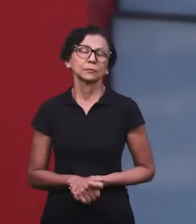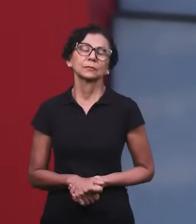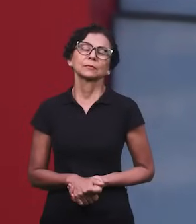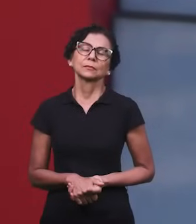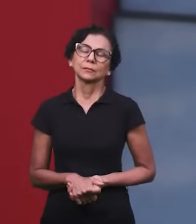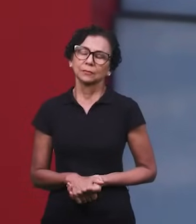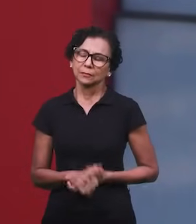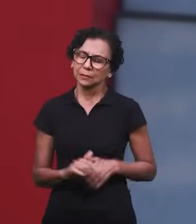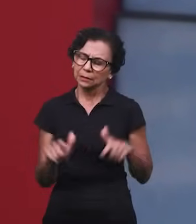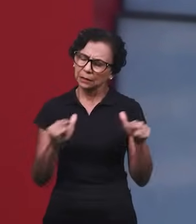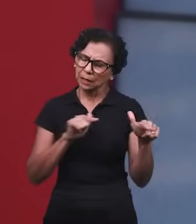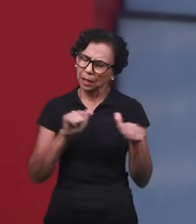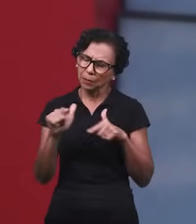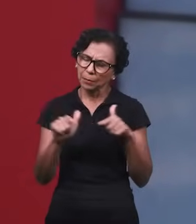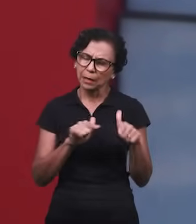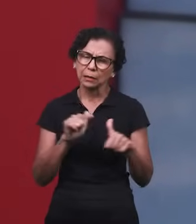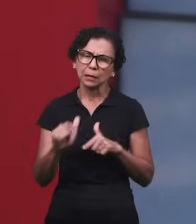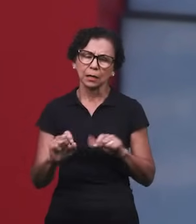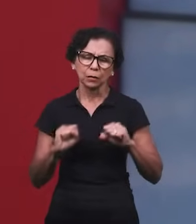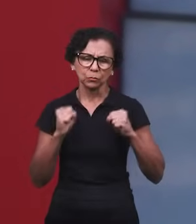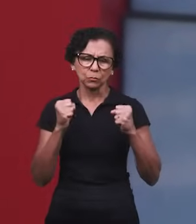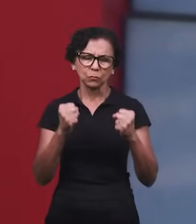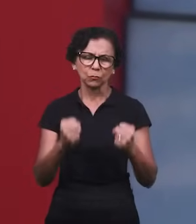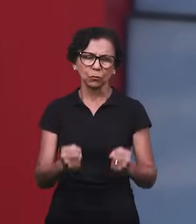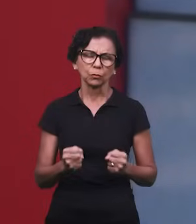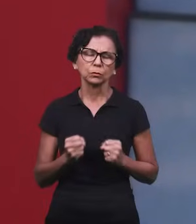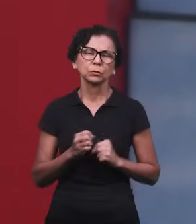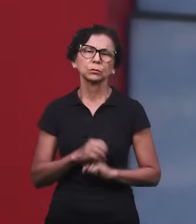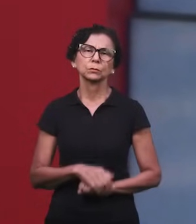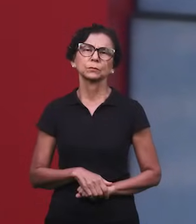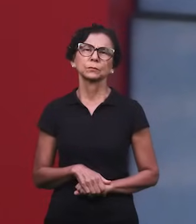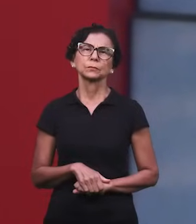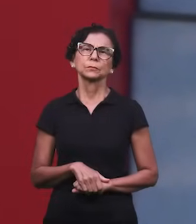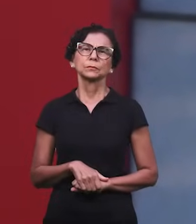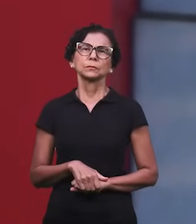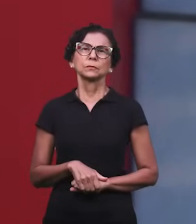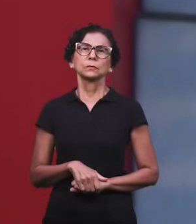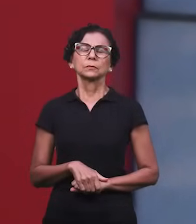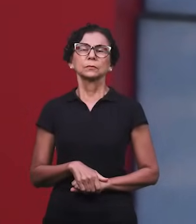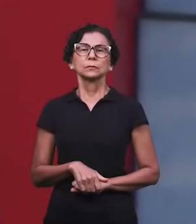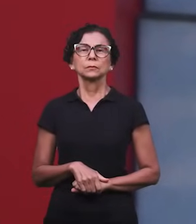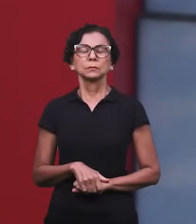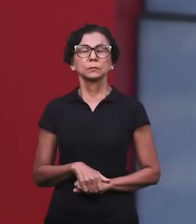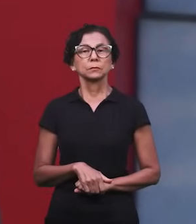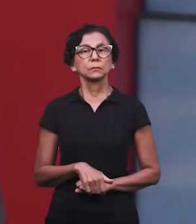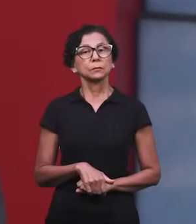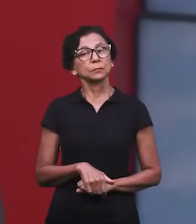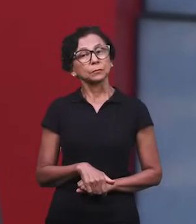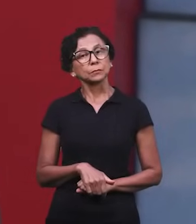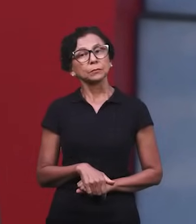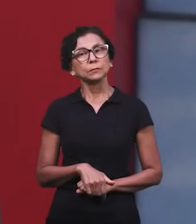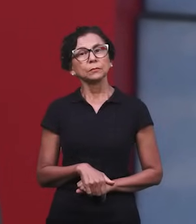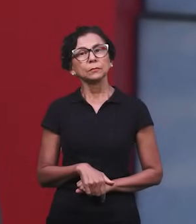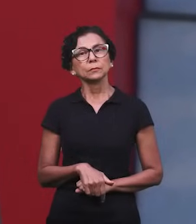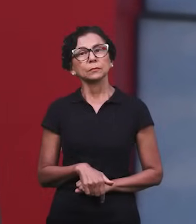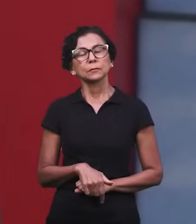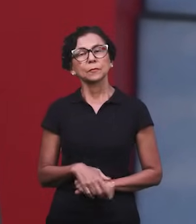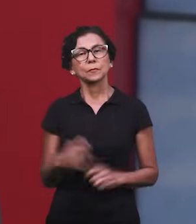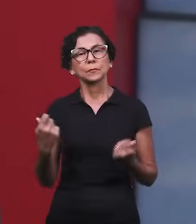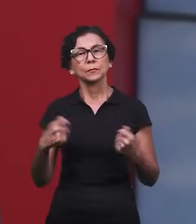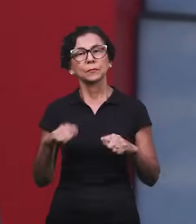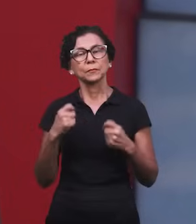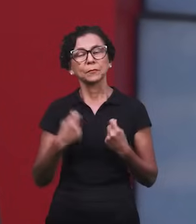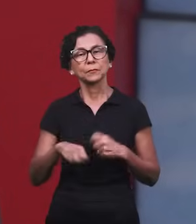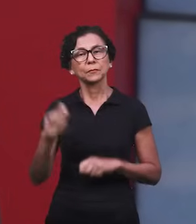que realmente trabalhar com afinco, com dedicação, mas nós precisamos ter discernimento